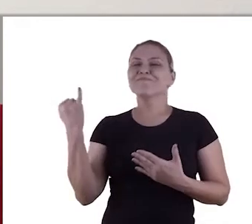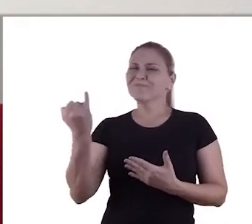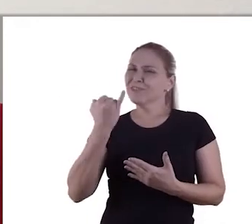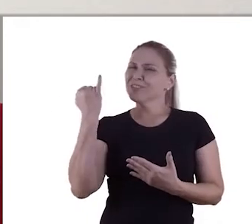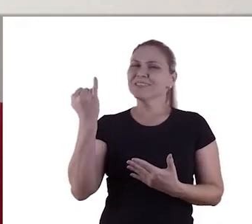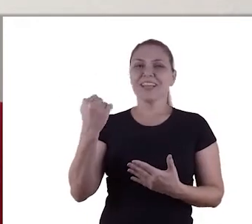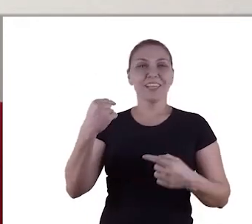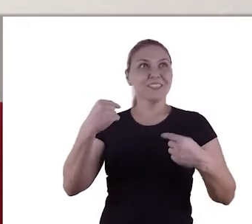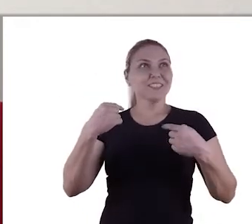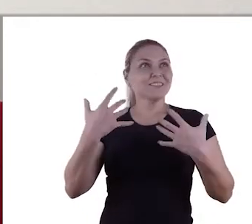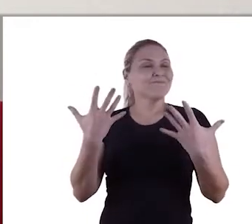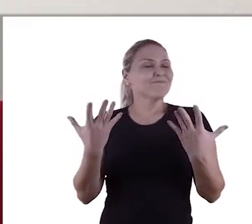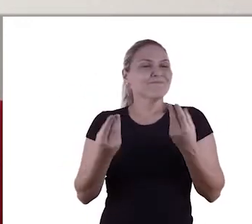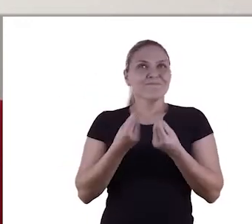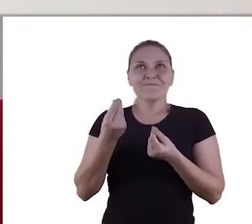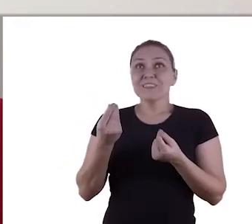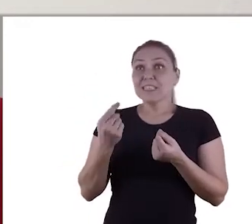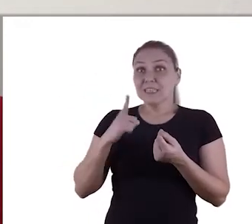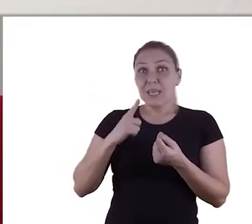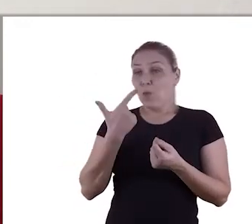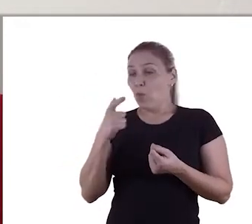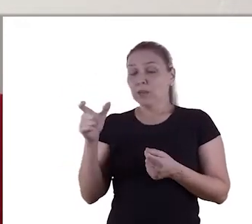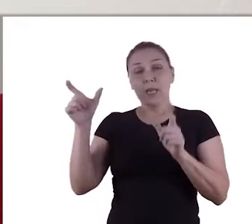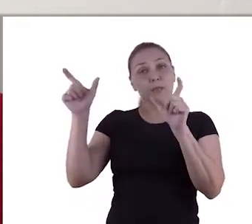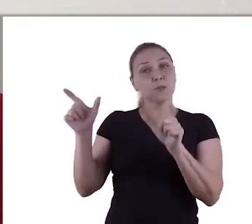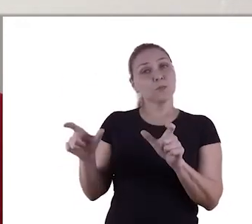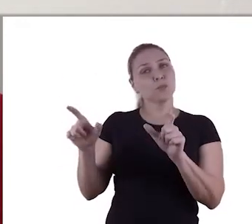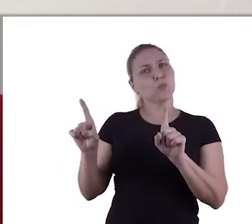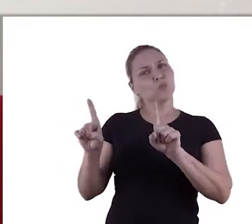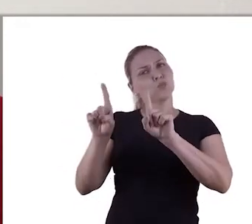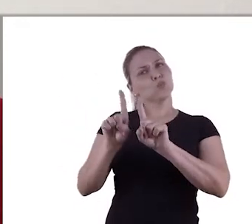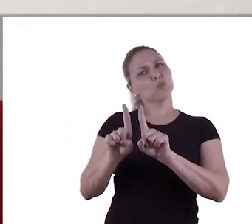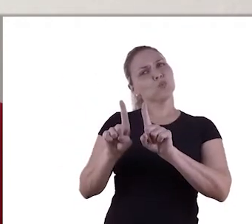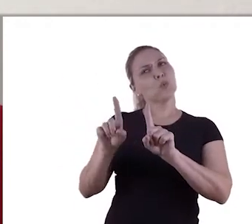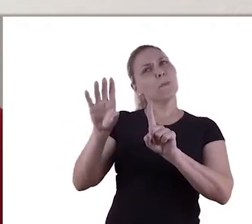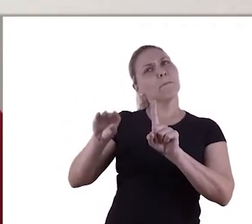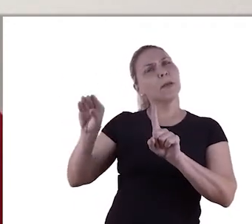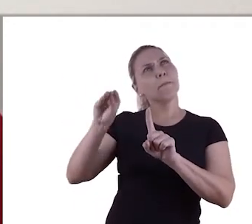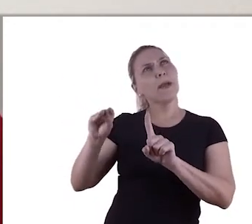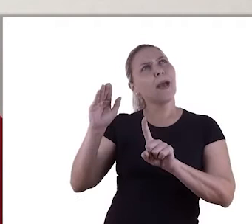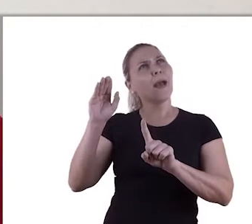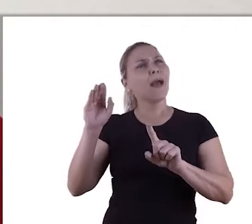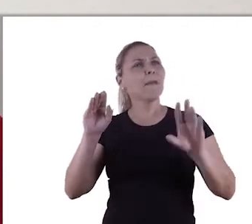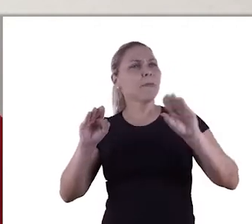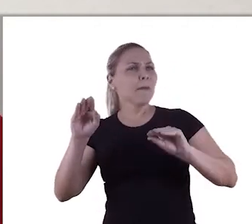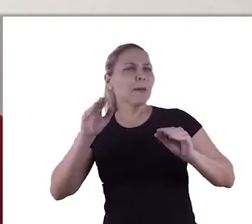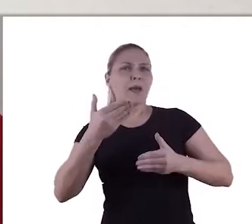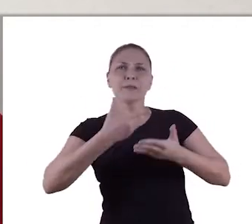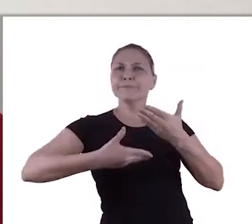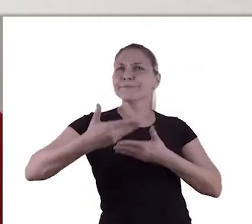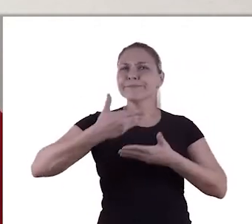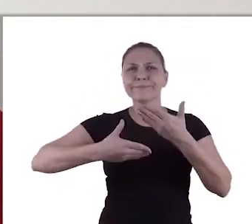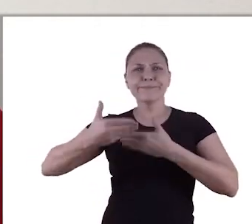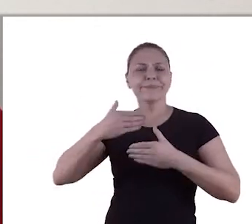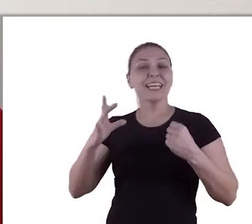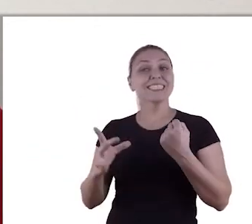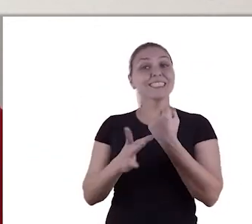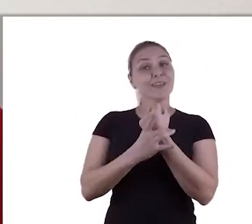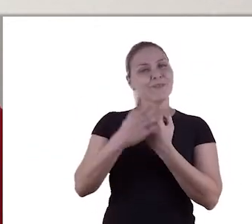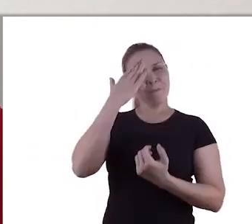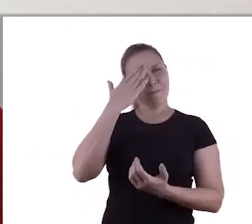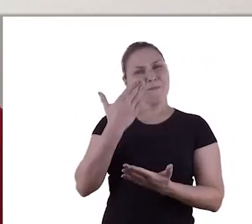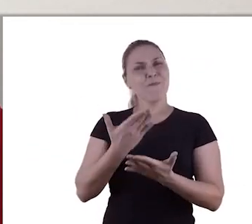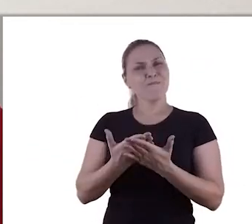para você, se estiver assistindo o filme com outra pessoa, poder comentar, poder estar trocando ideias com